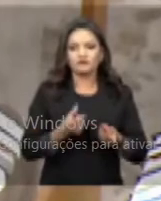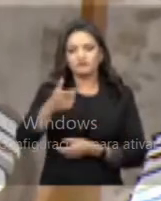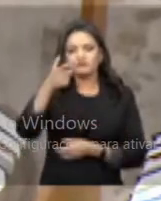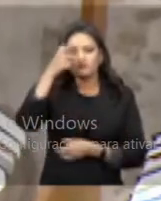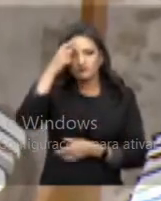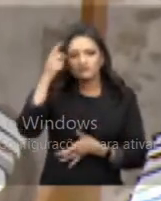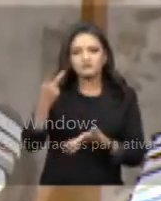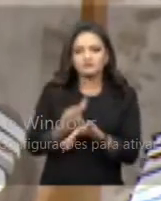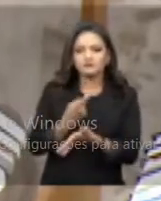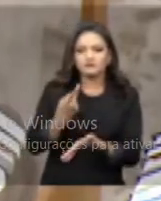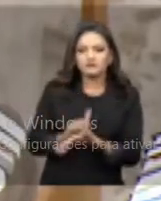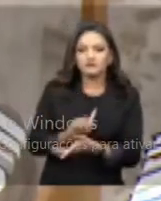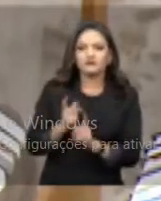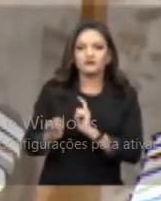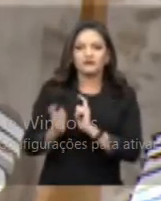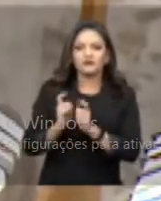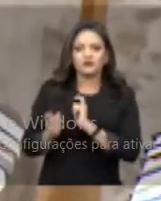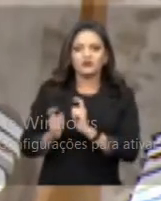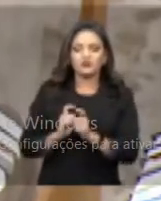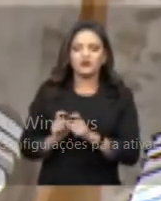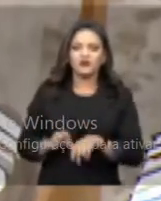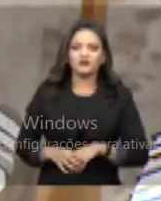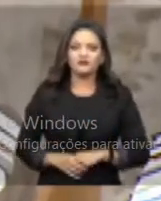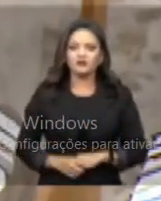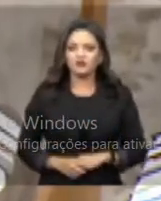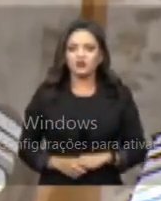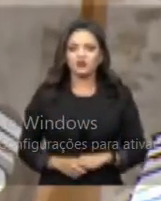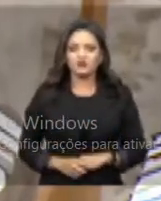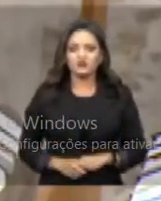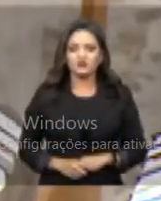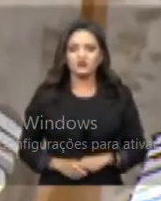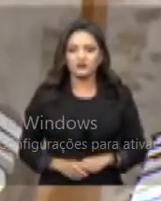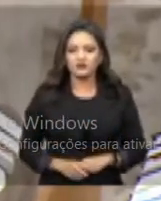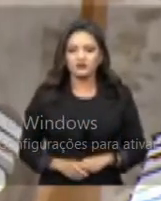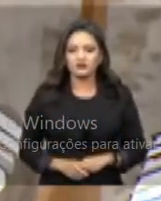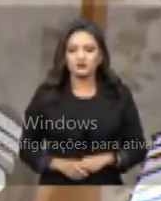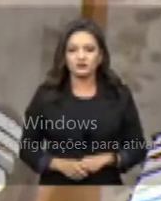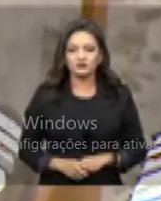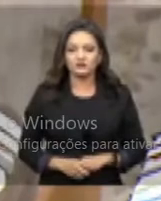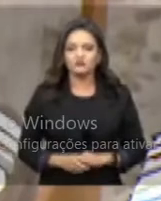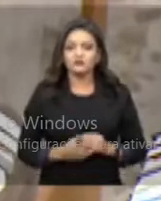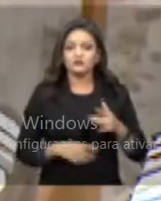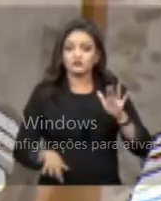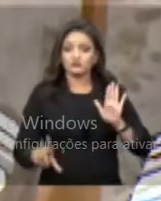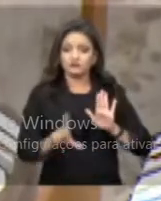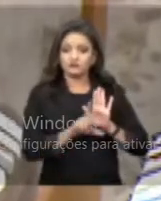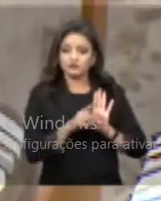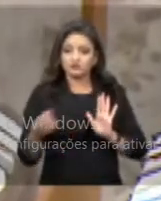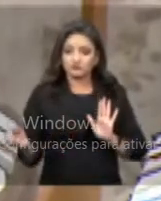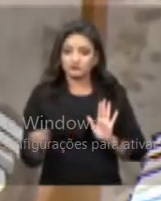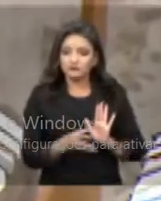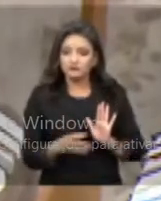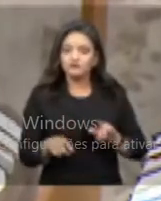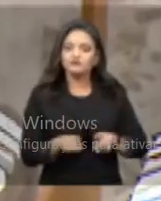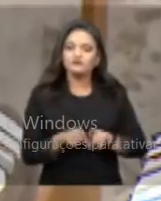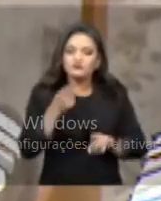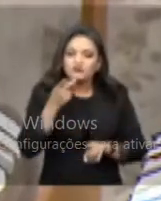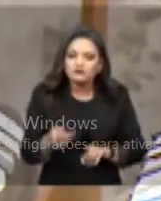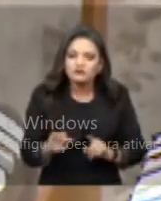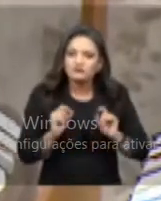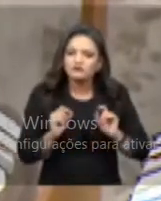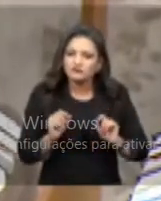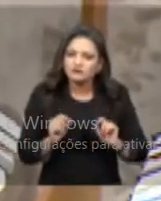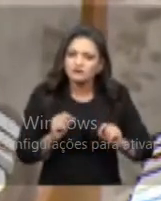para a caracterização do ilícito administrativo. A nova legislação reafirma a vedação de se presumir a